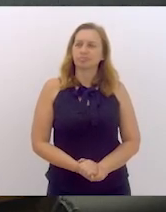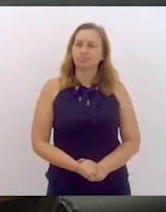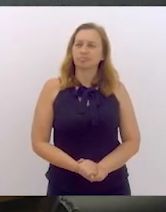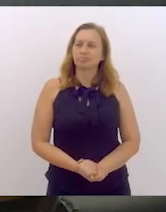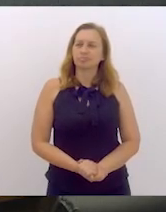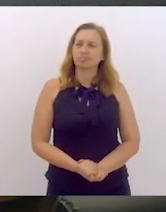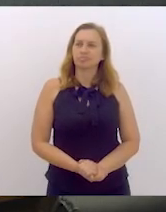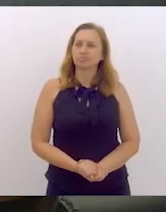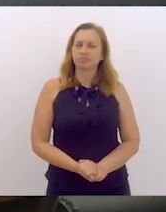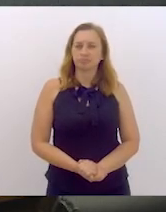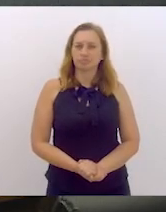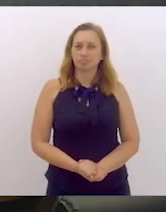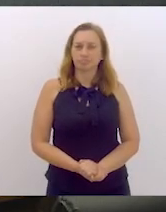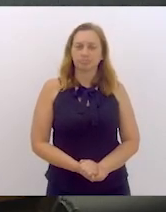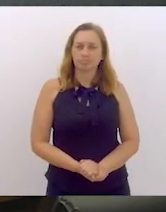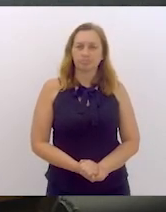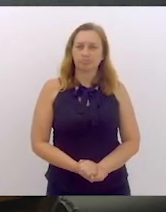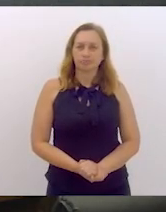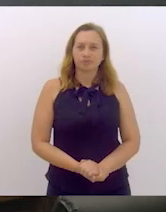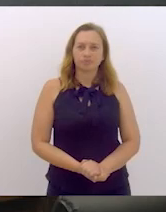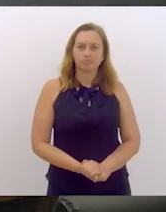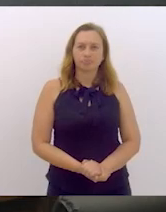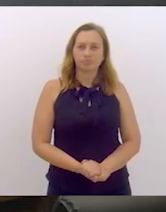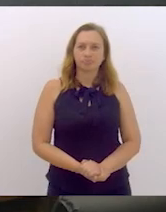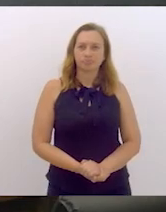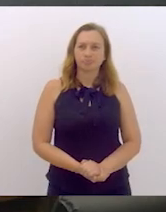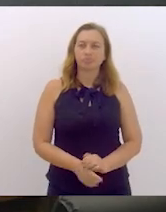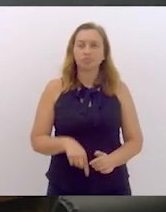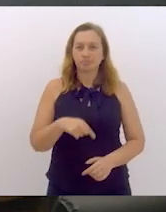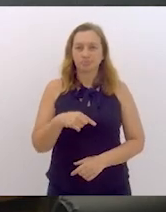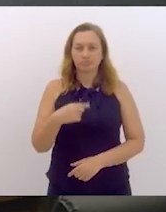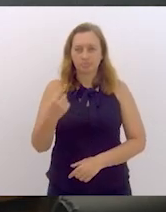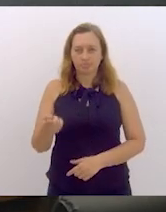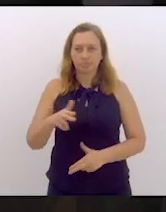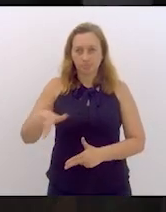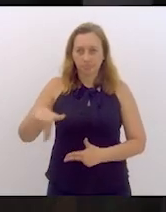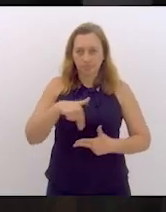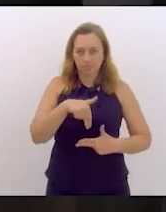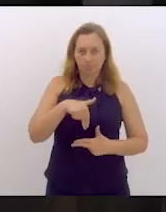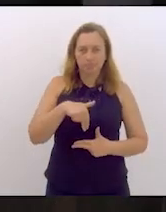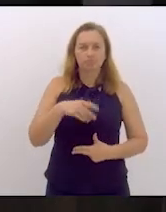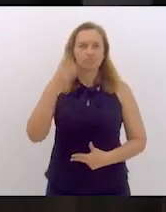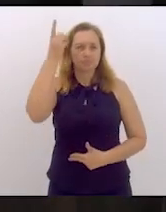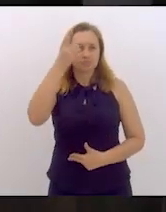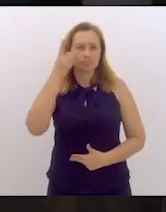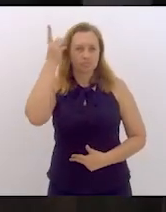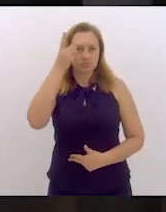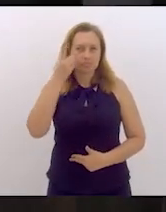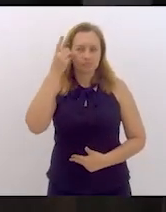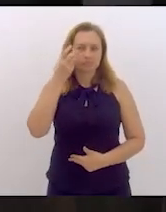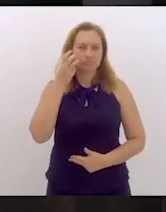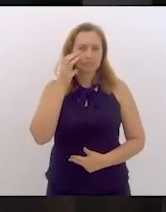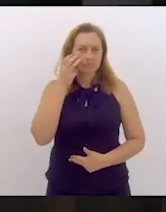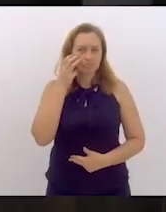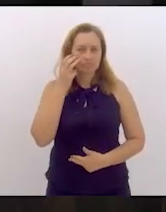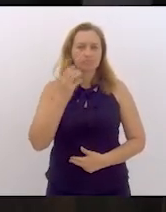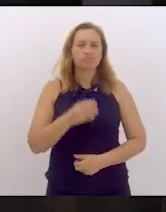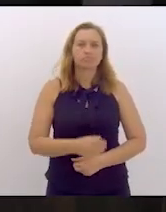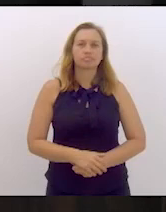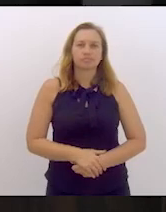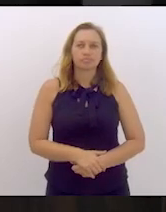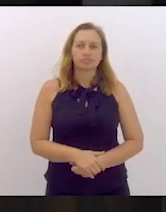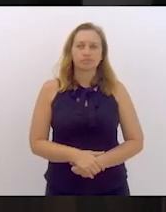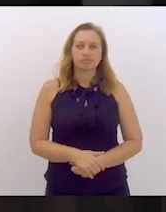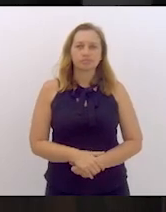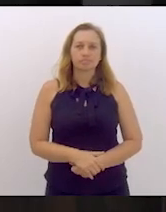E aí E aí o próximo orador inscrito é o Nobre Deputado waldeck Carneiro